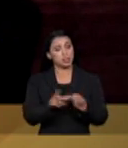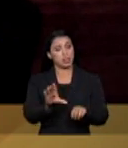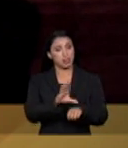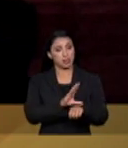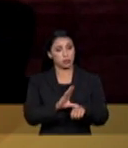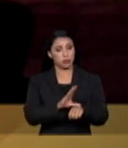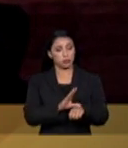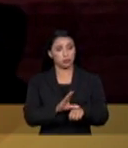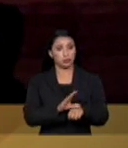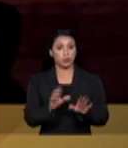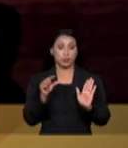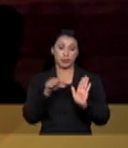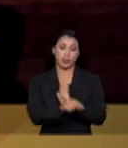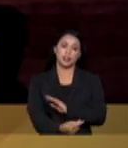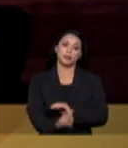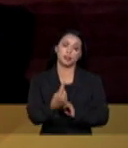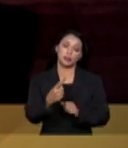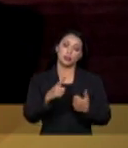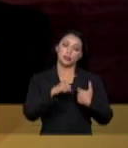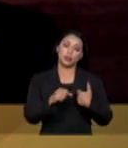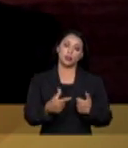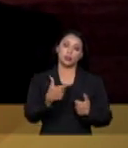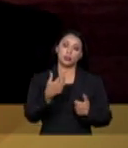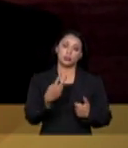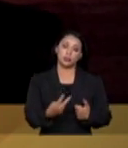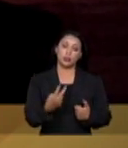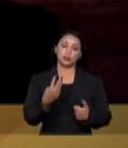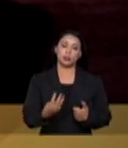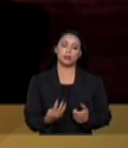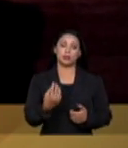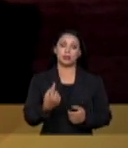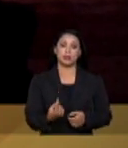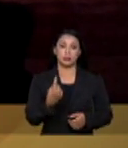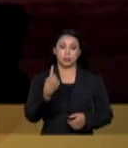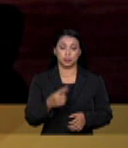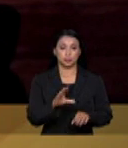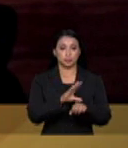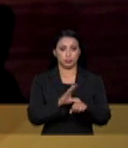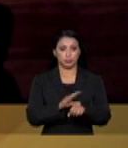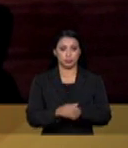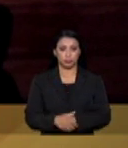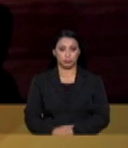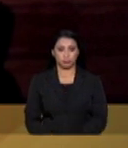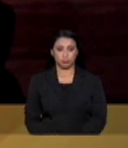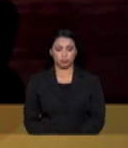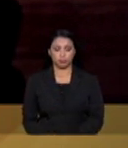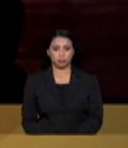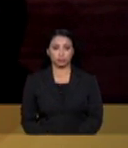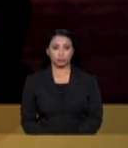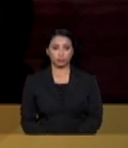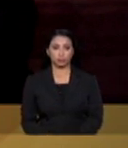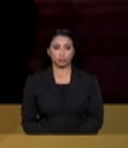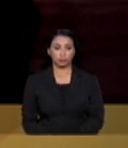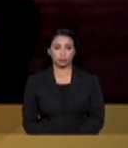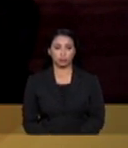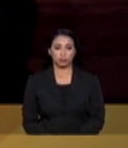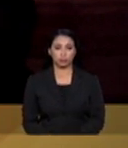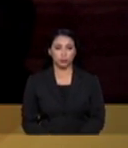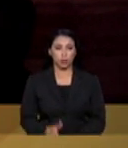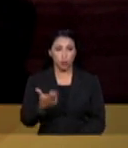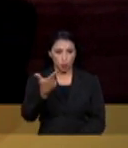ou seja do parágrafo primeiro do artigo 231 da Constituição Federal O